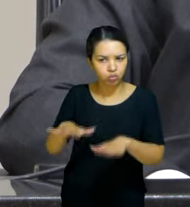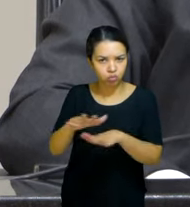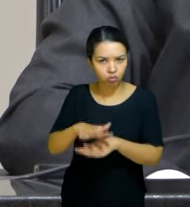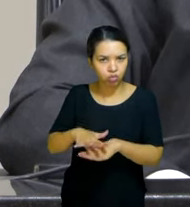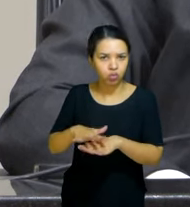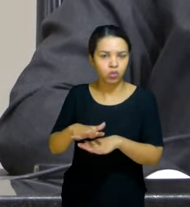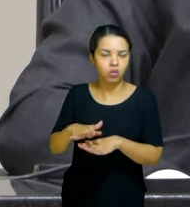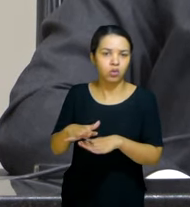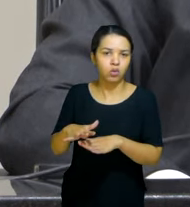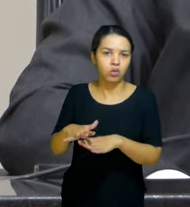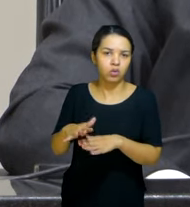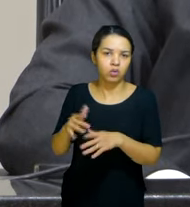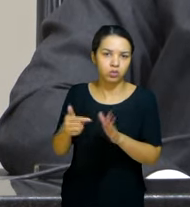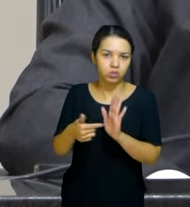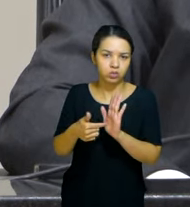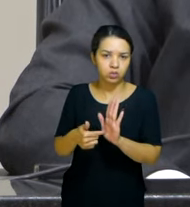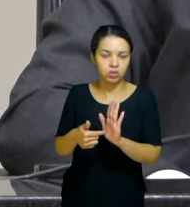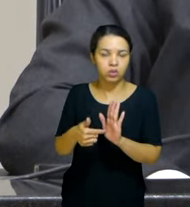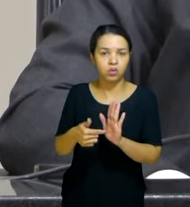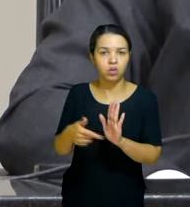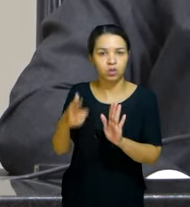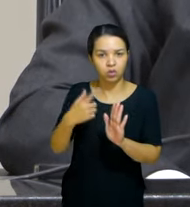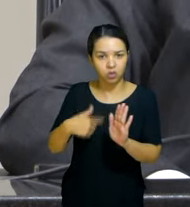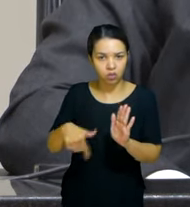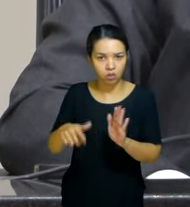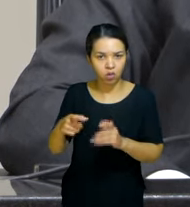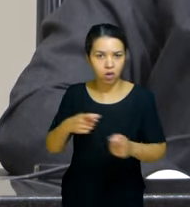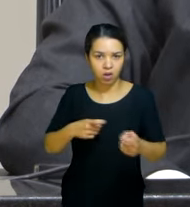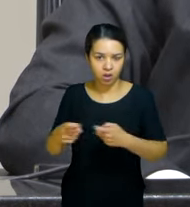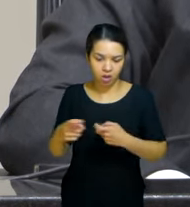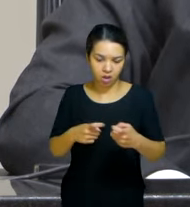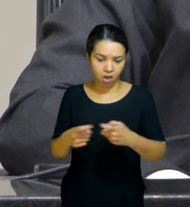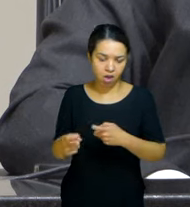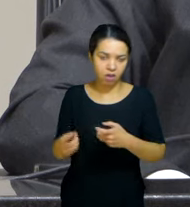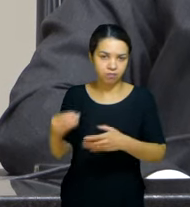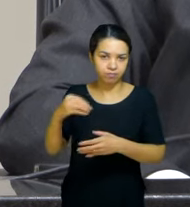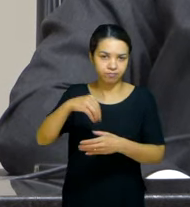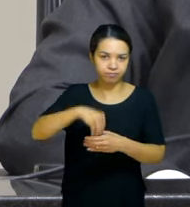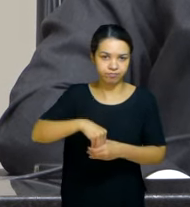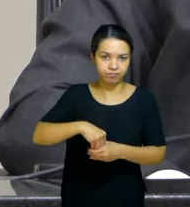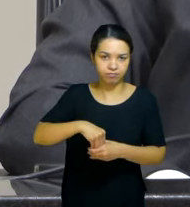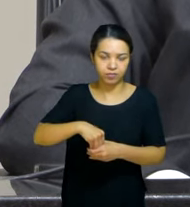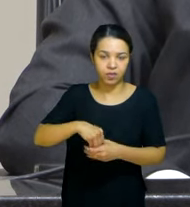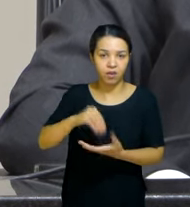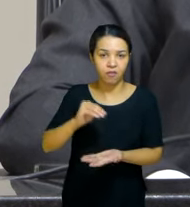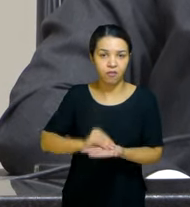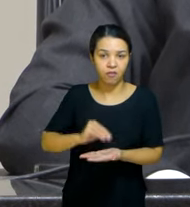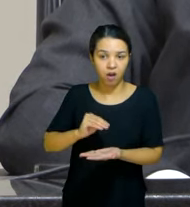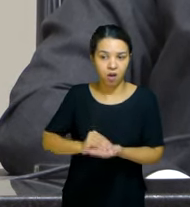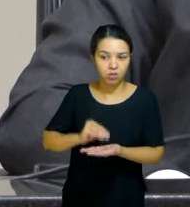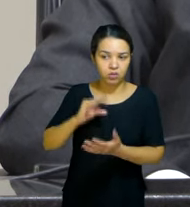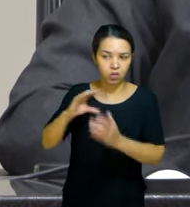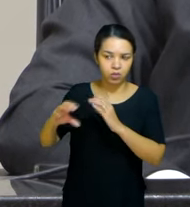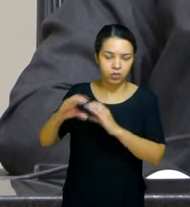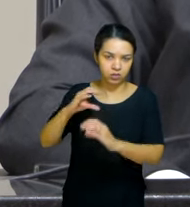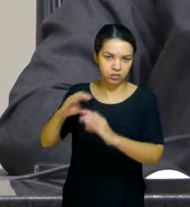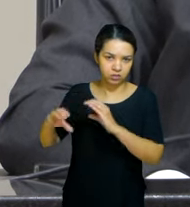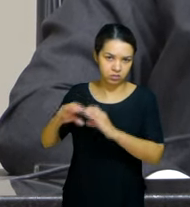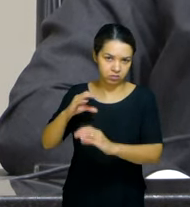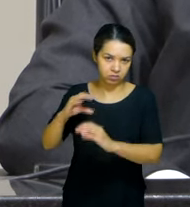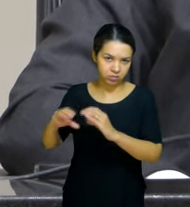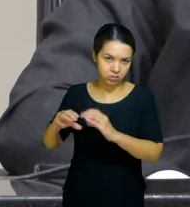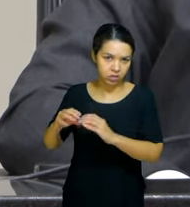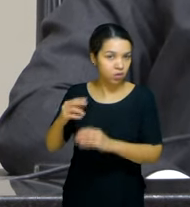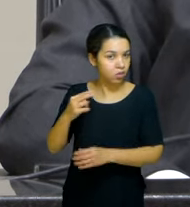recebi, é de que nós estamos vivendo uma guerra interna e uma falta de comunicação. E não se